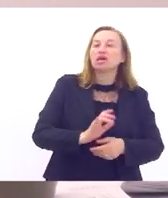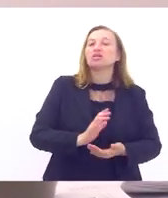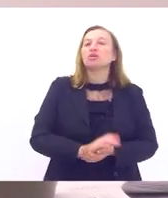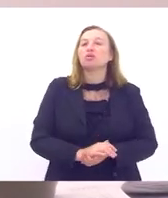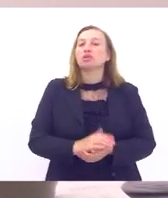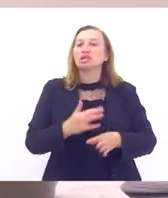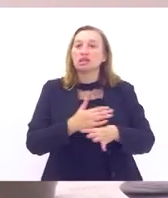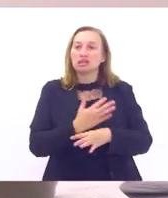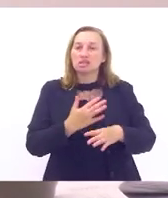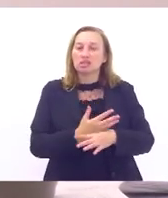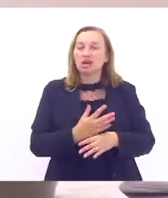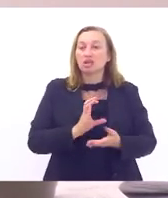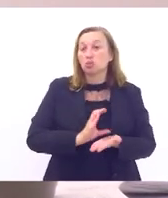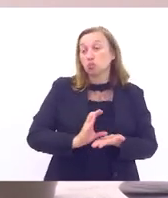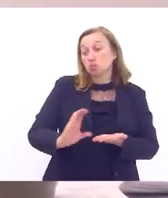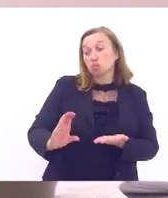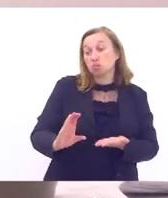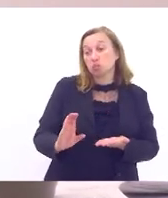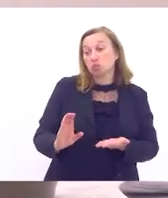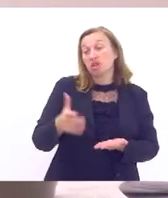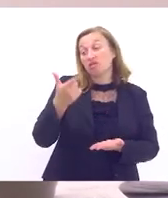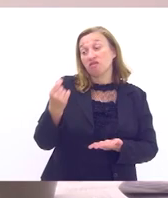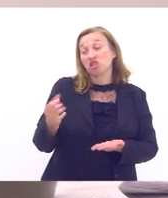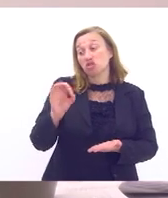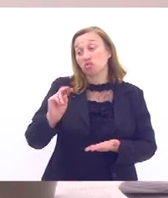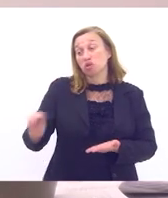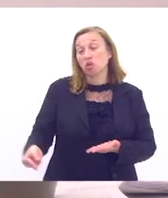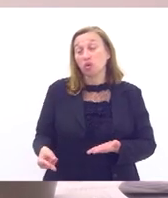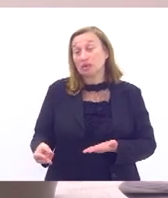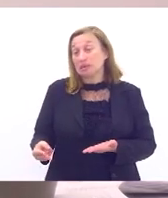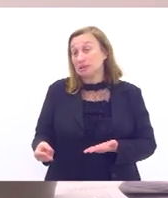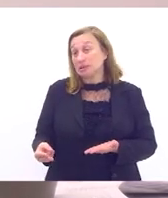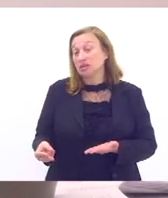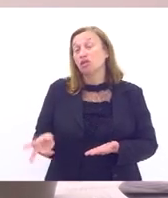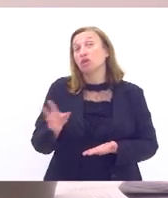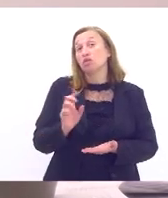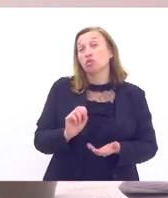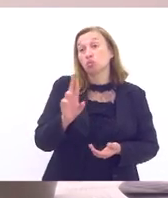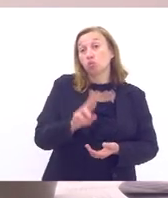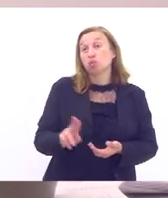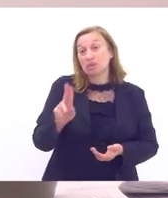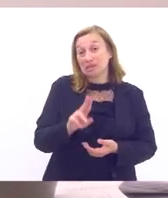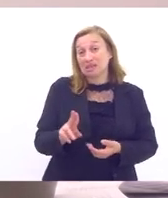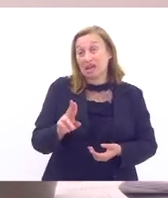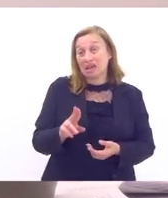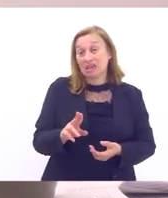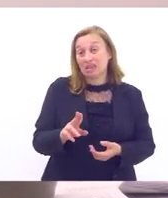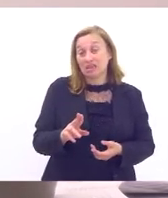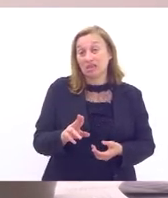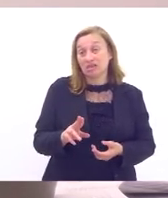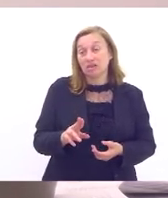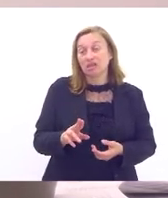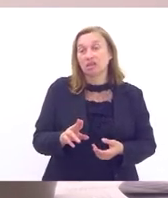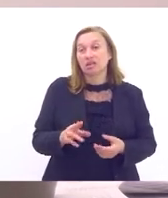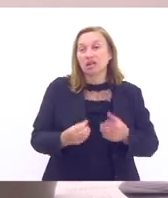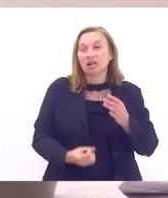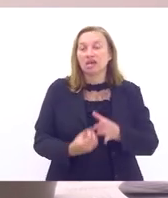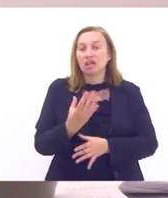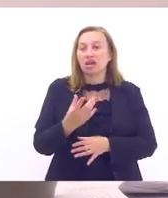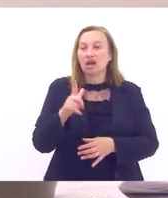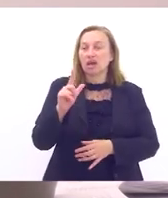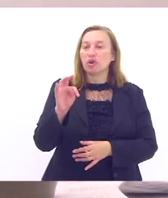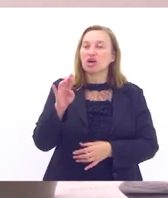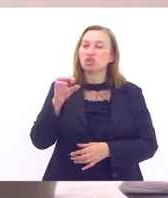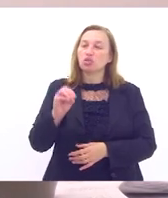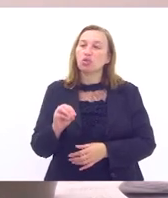né, recurso esse, né, 20 milhões, que se fossem utilizados para fazer funcionar o sanatório penal, seria mais do que